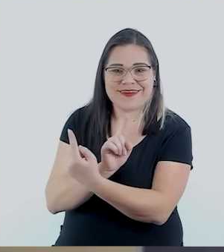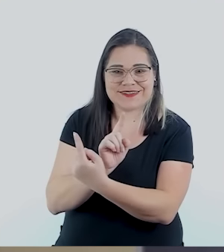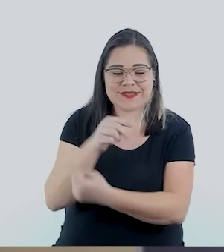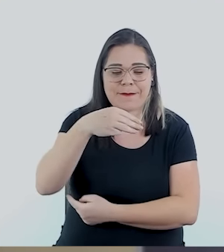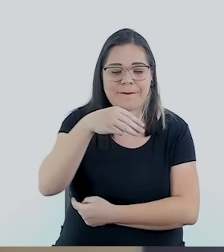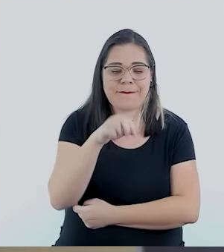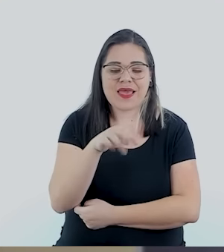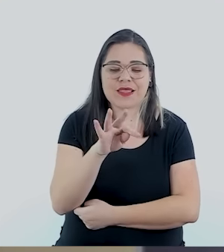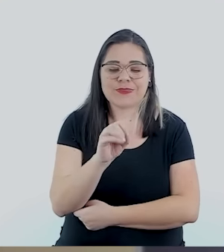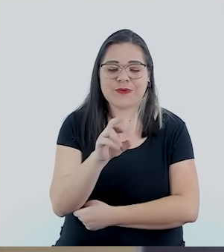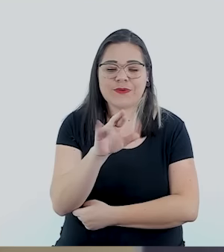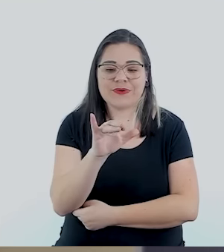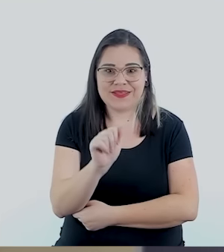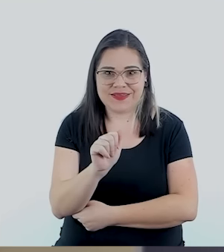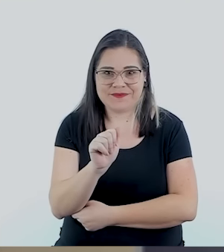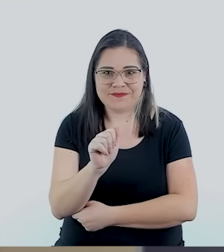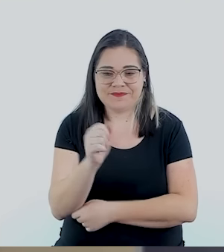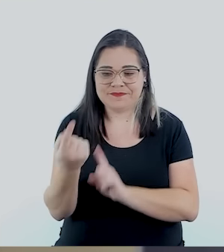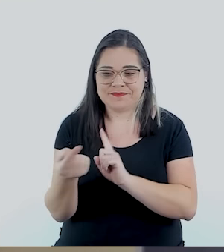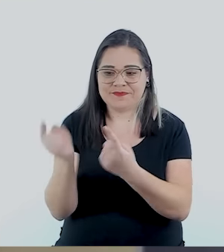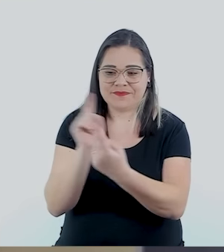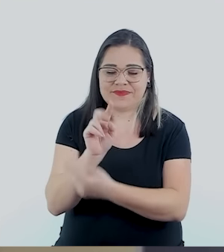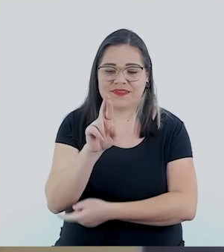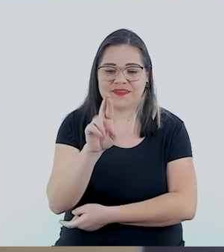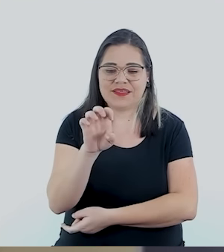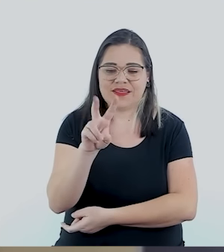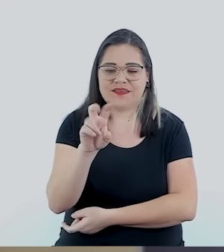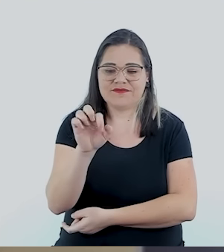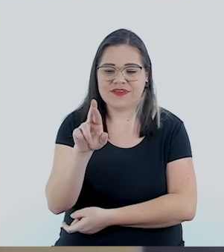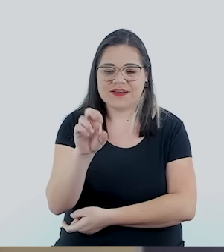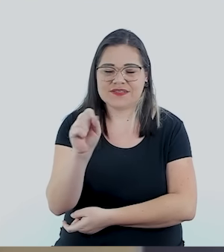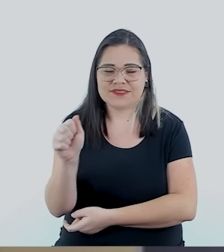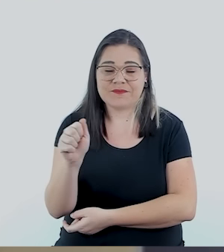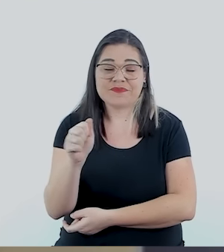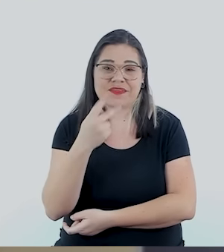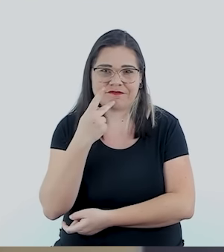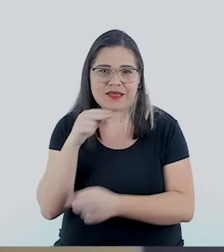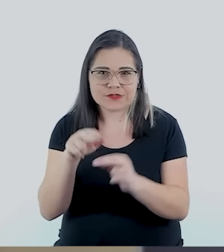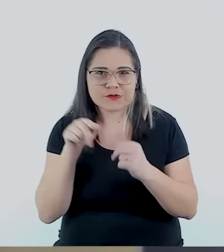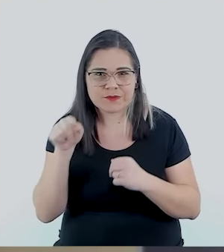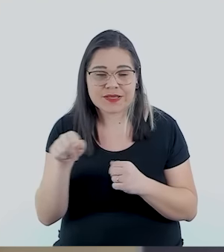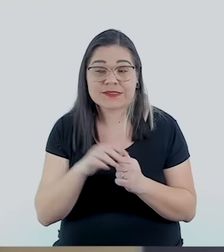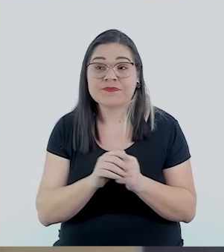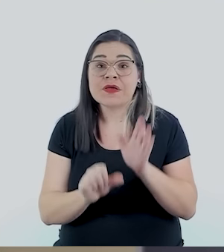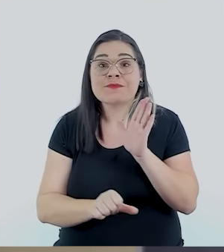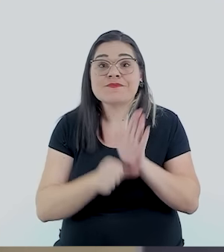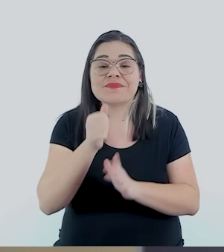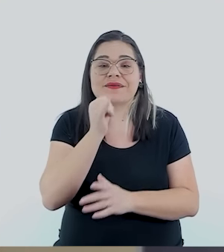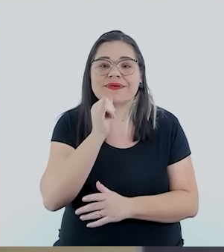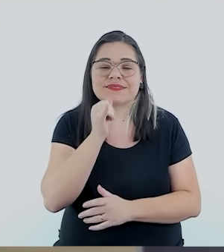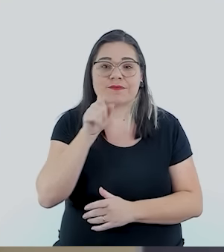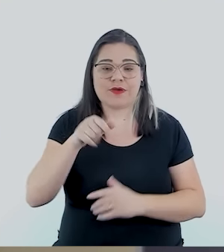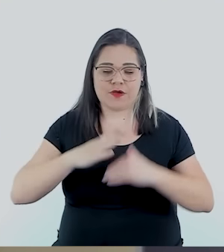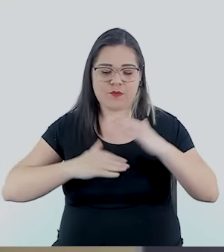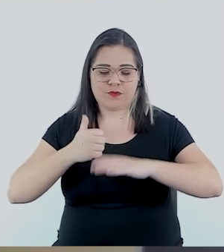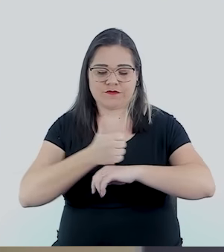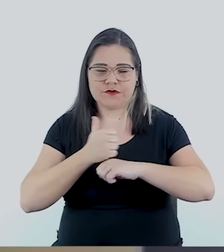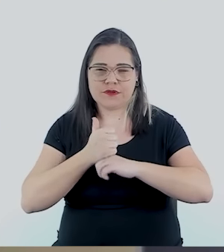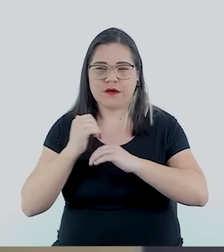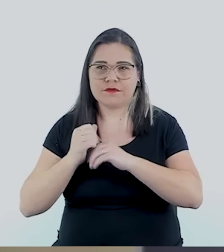que em algumas entrevistas Eu já ouvi falar e quando fala mentoria reversa O primeiro exemplo é o profissional mais